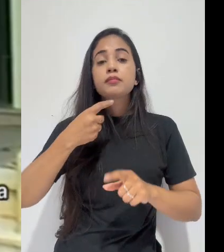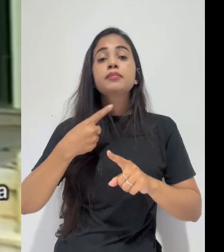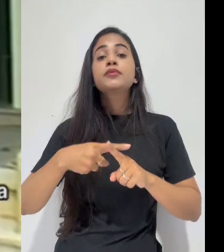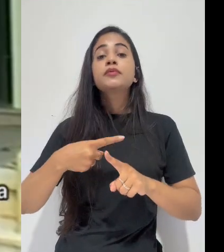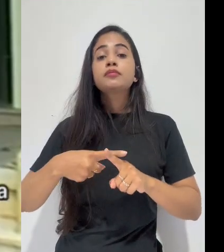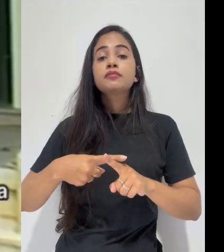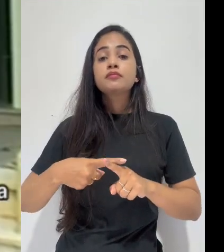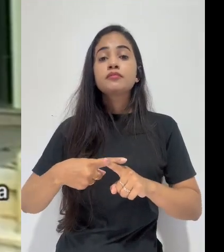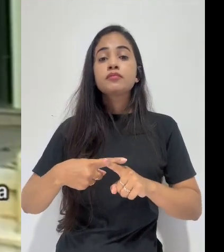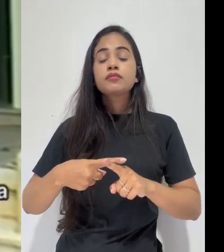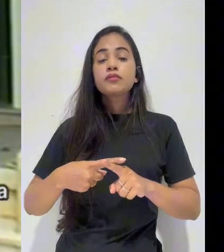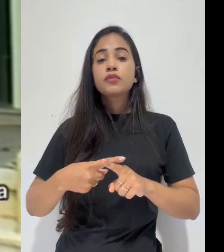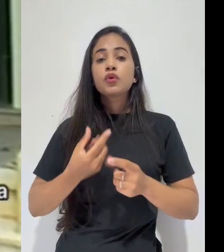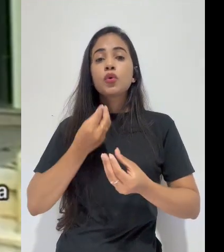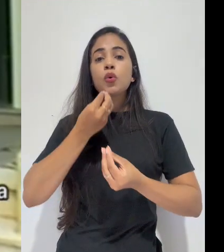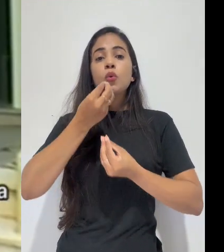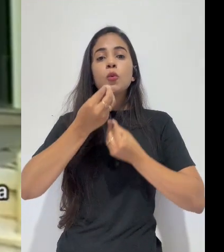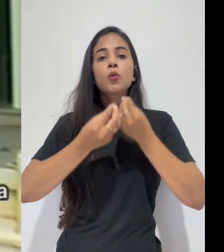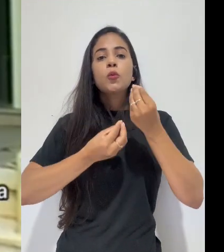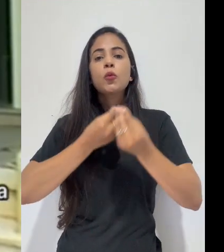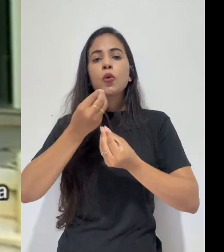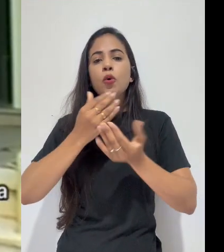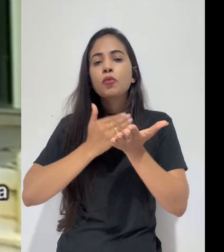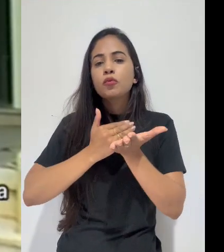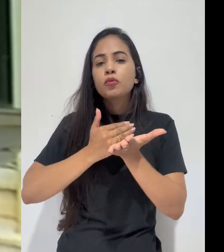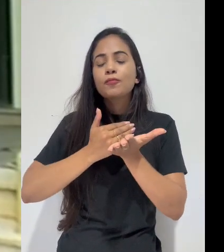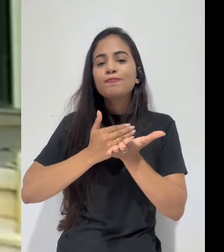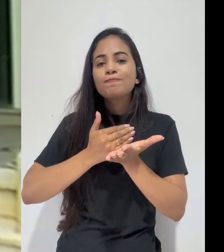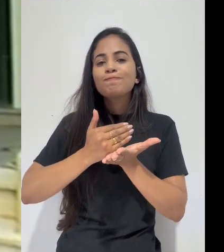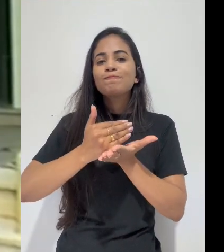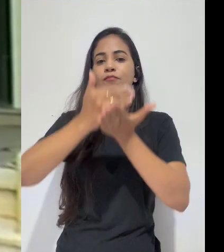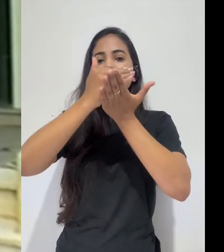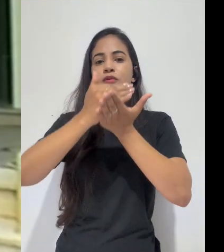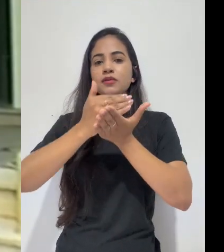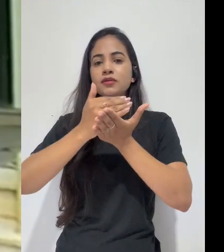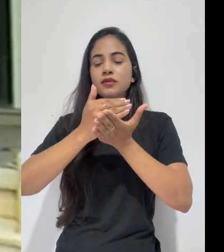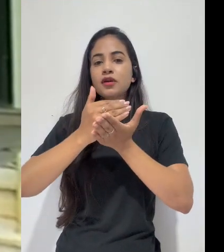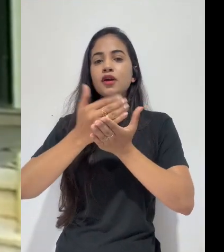né, saber em que base a gente estava pisando, qual seria o